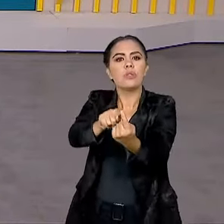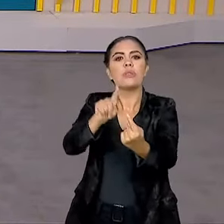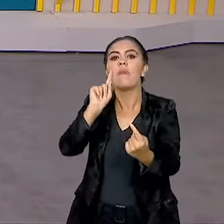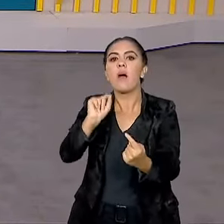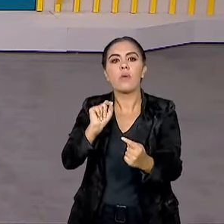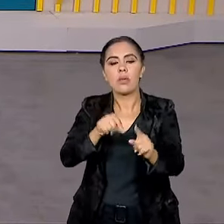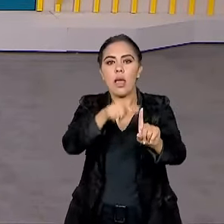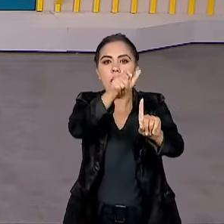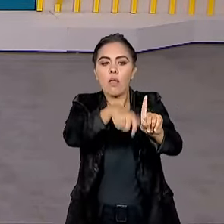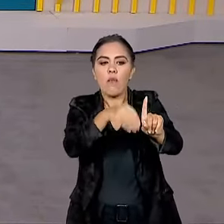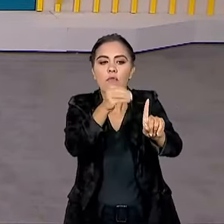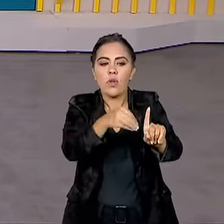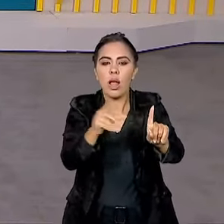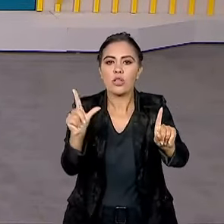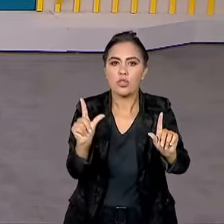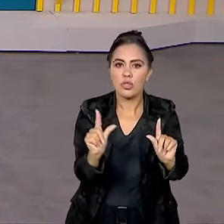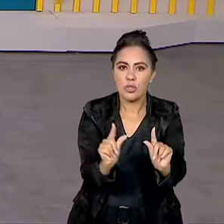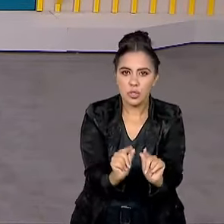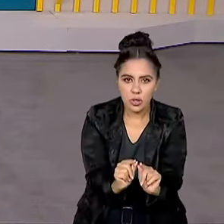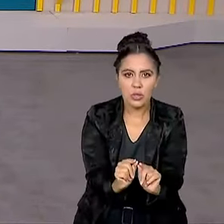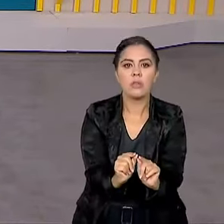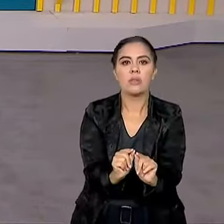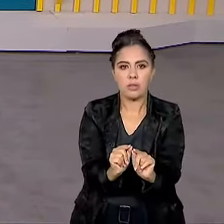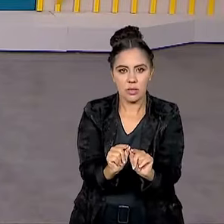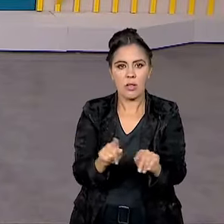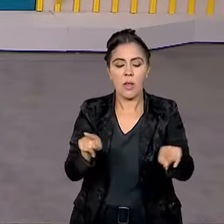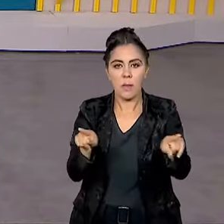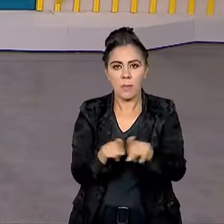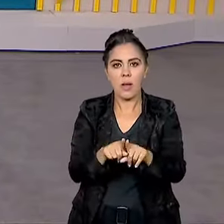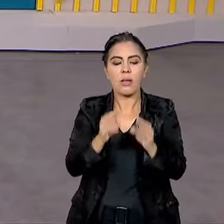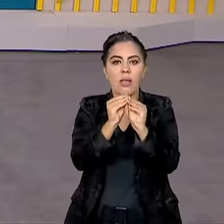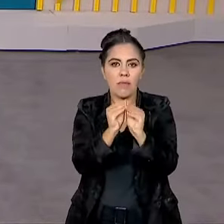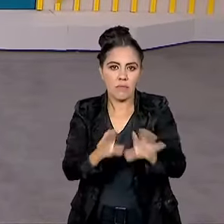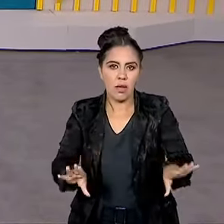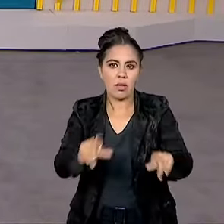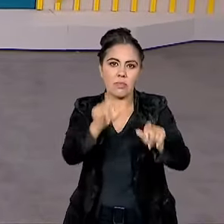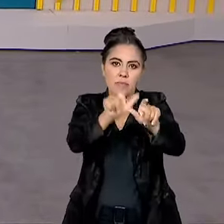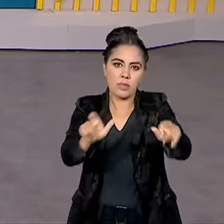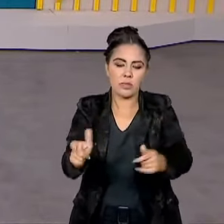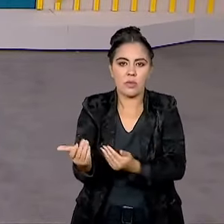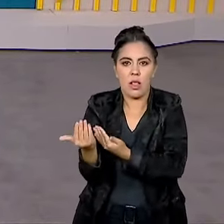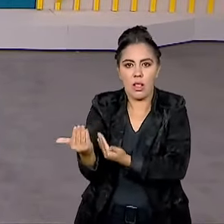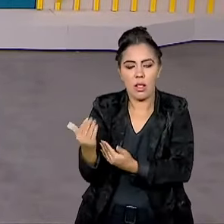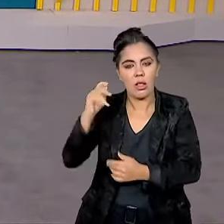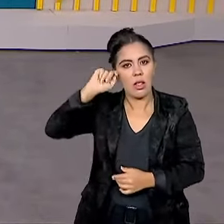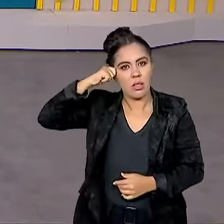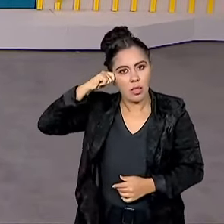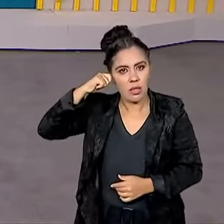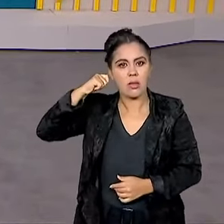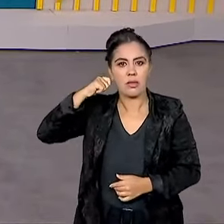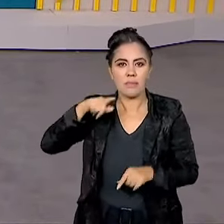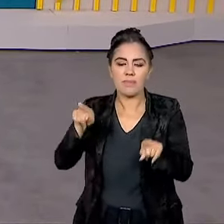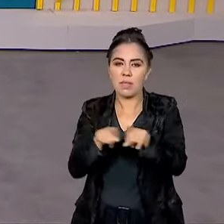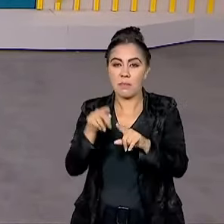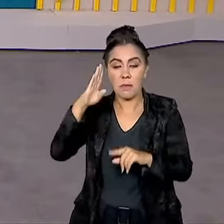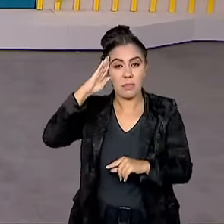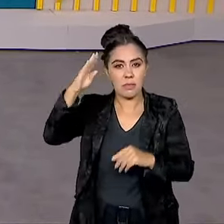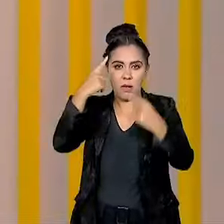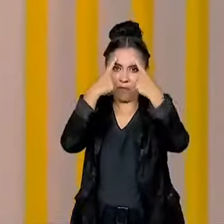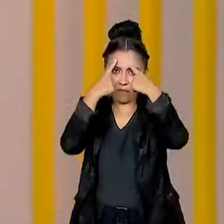a vulnerabilidade, enfim, vulnerabilidades que afetam a juventude negra, em especial a